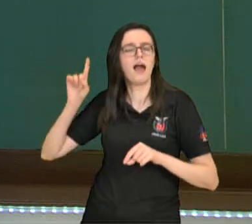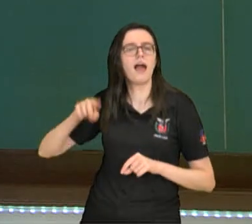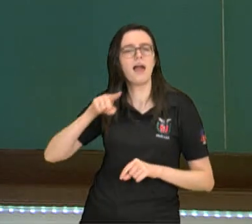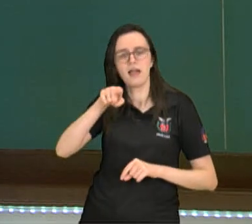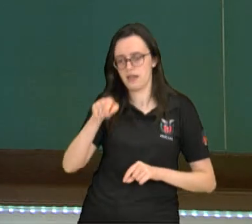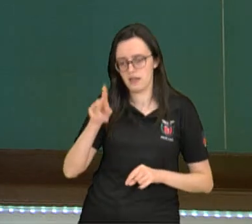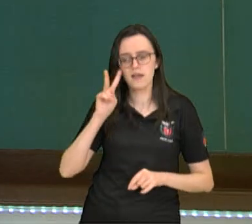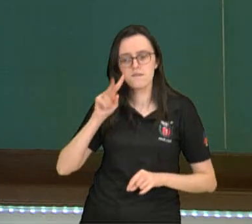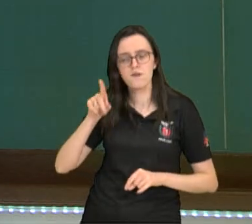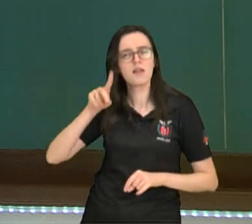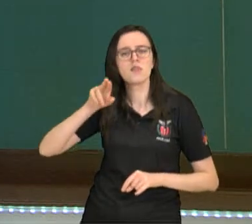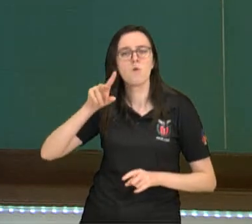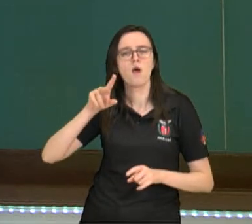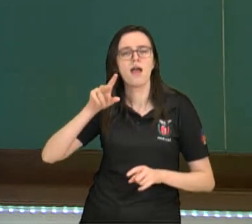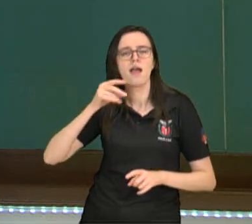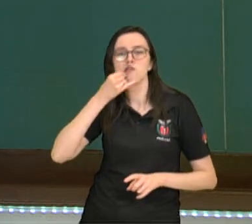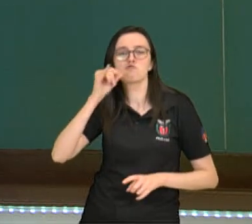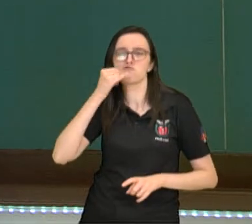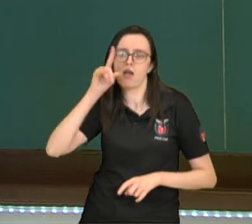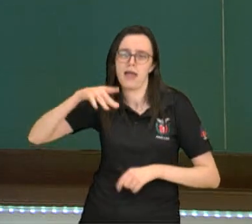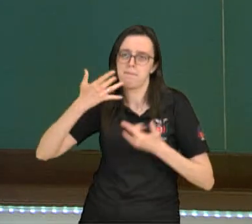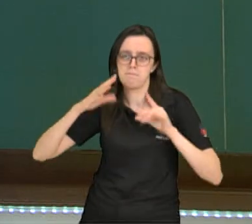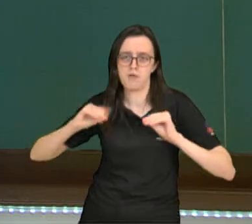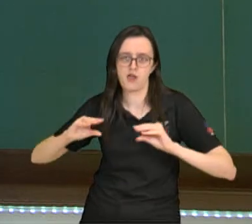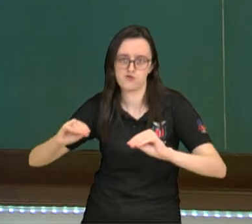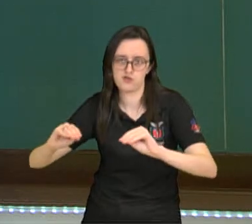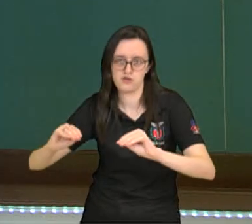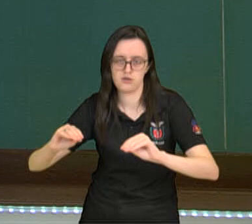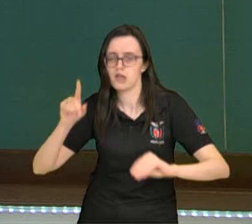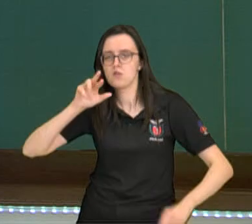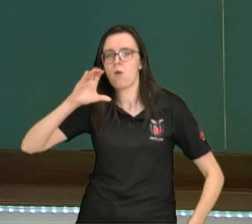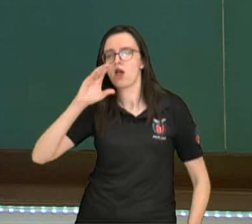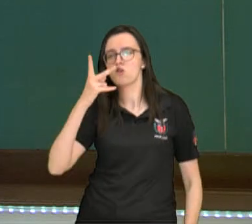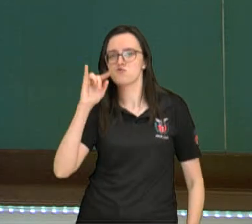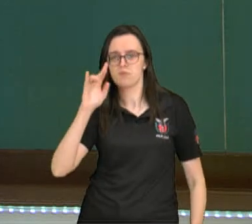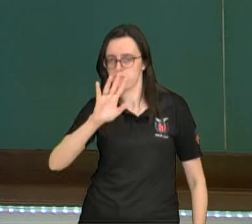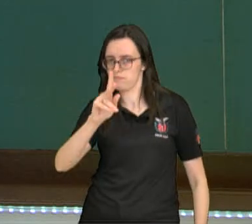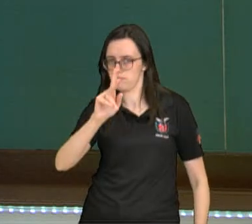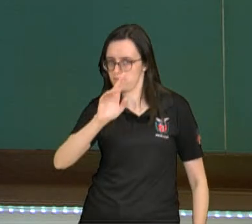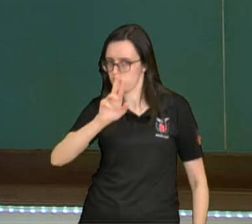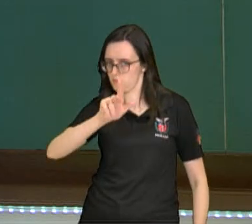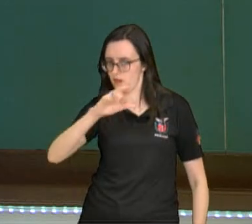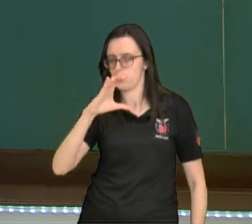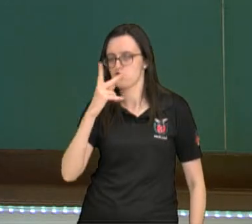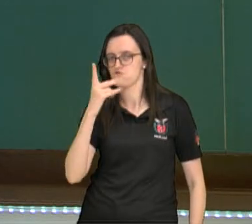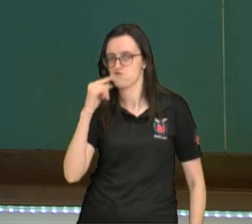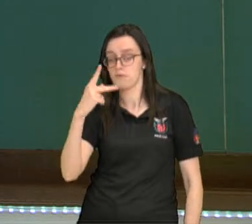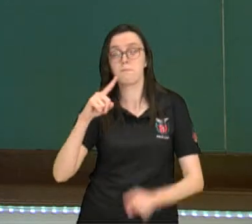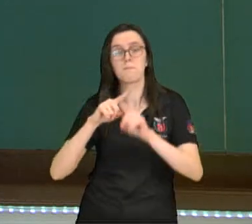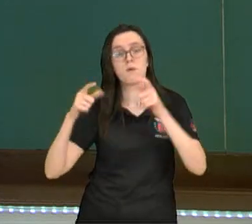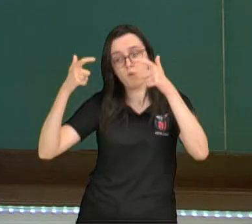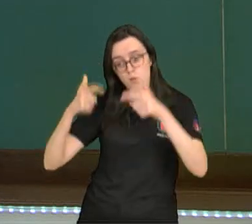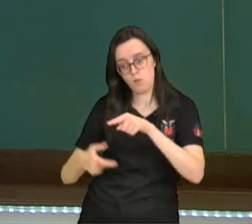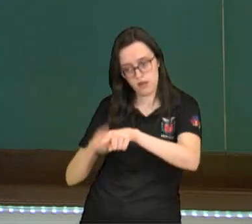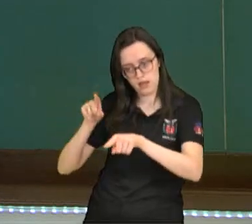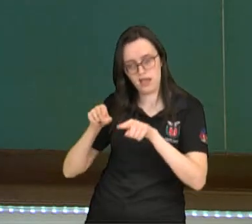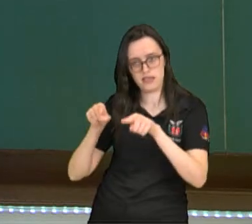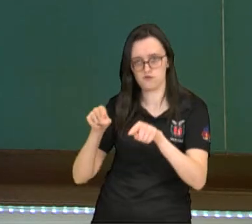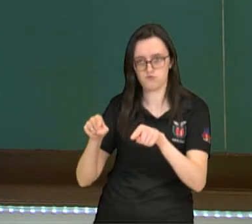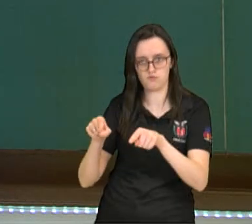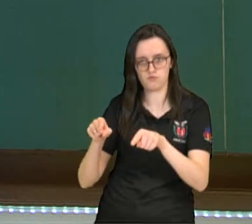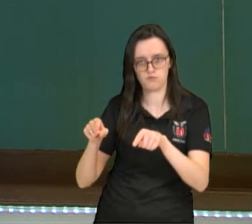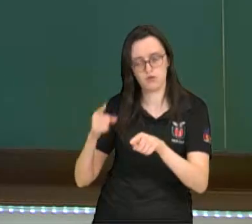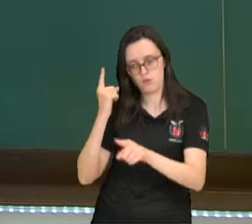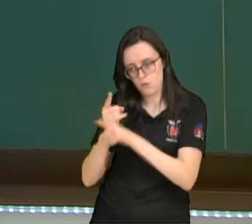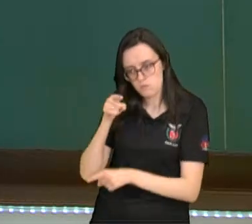Não é o chip, tá? Não é, ele é manual. A gente já vai ver sobre isso, já vai falar sobre isso. Mas o ponto de controle é tudo isso aqui. Então, encontrou